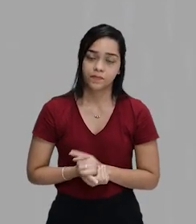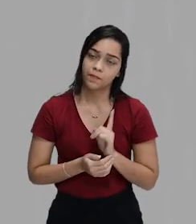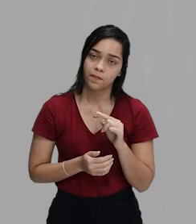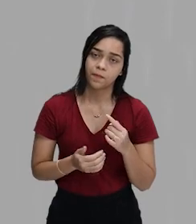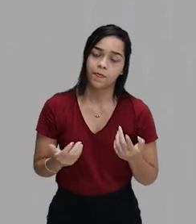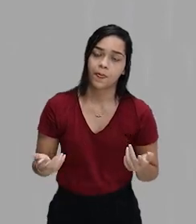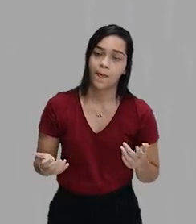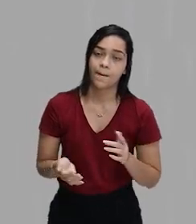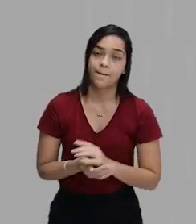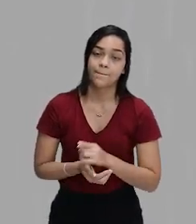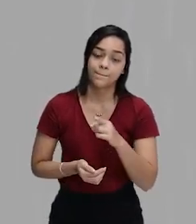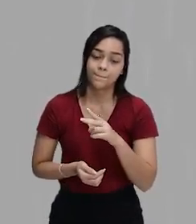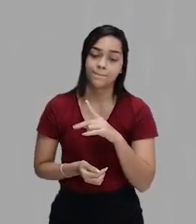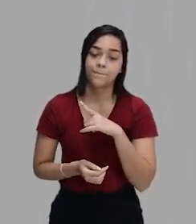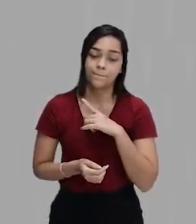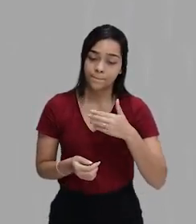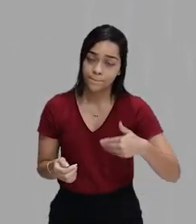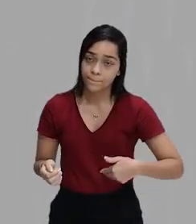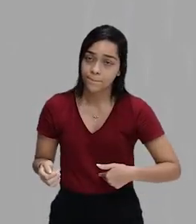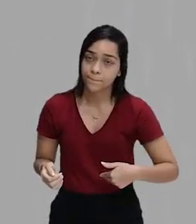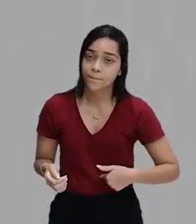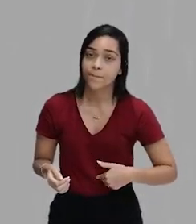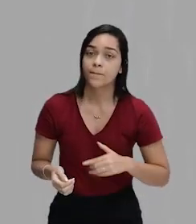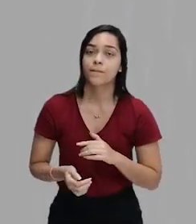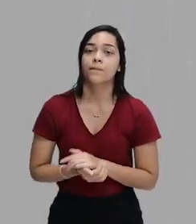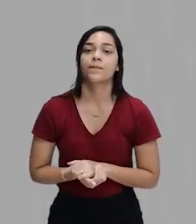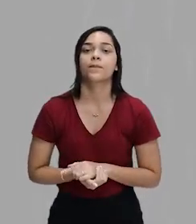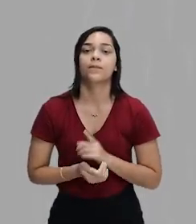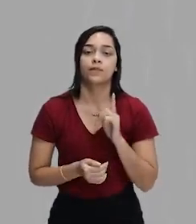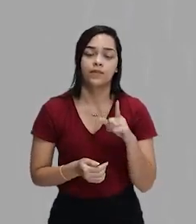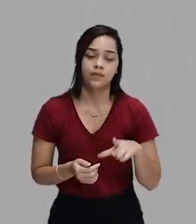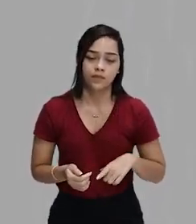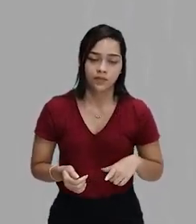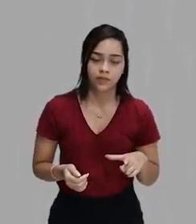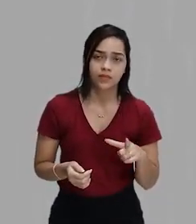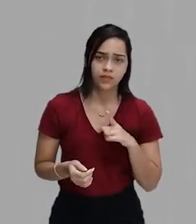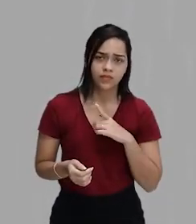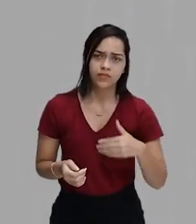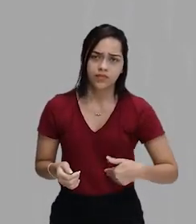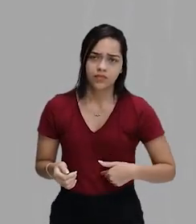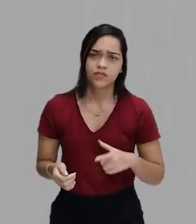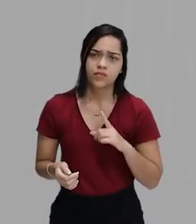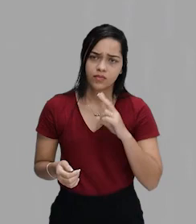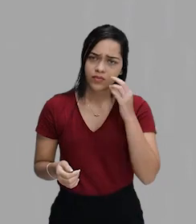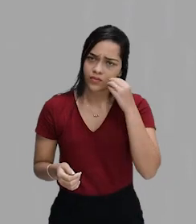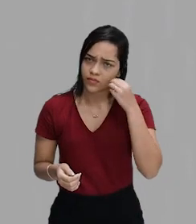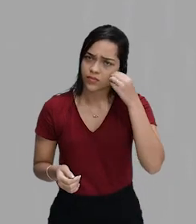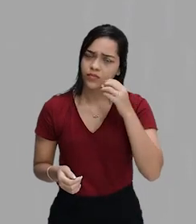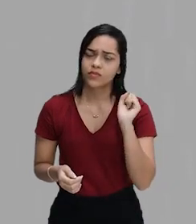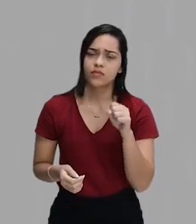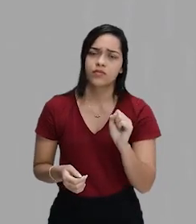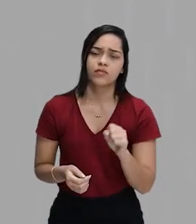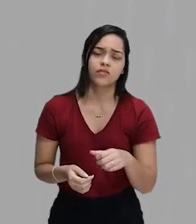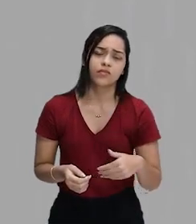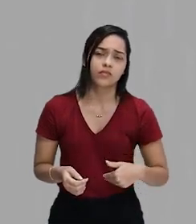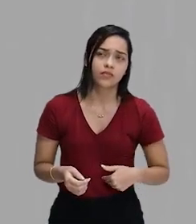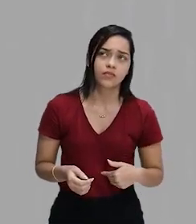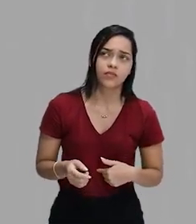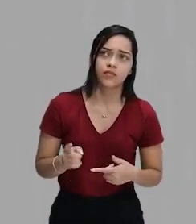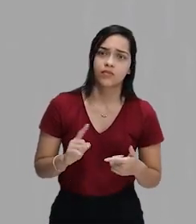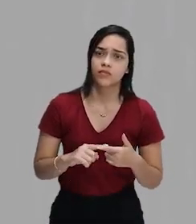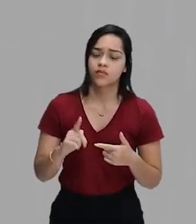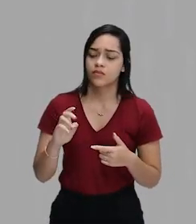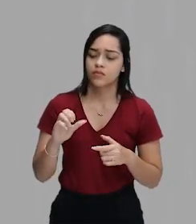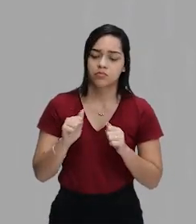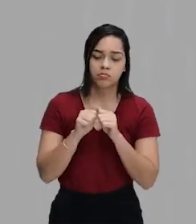Né? E aí você vai ter fome. Você tem fome, a humanidade vai conviver com fome, com